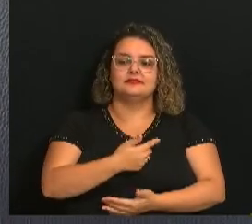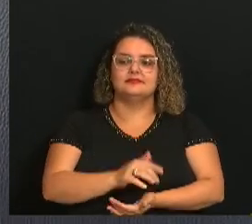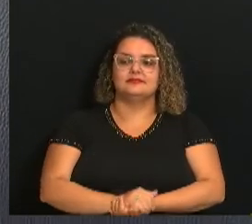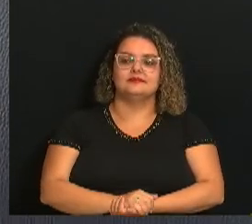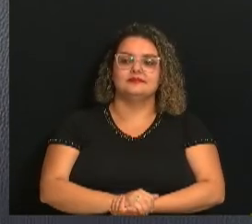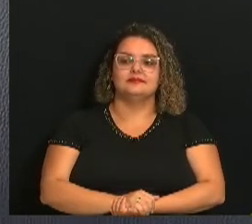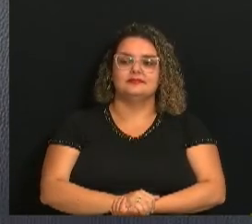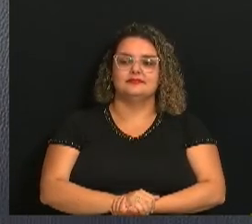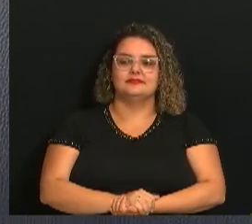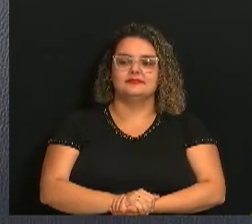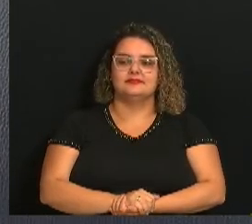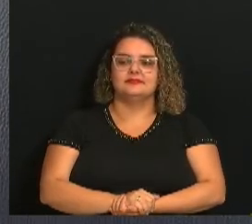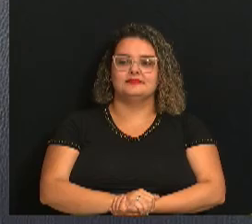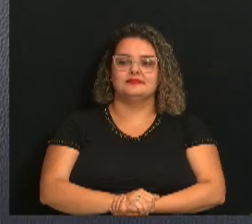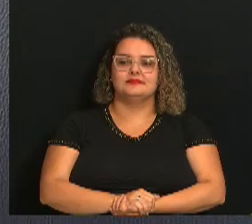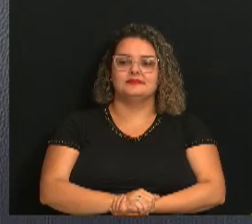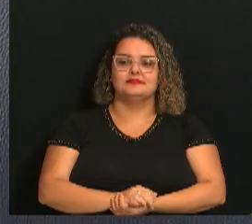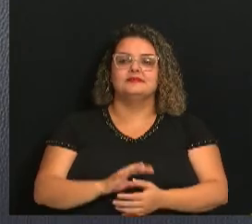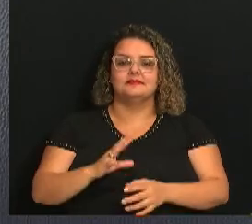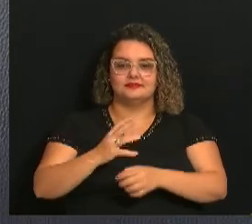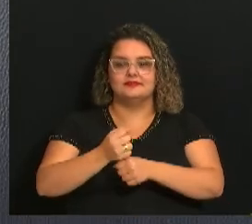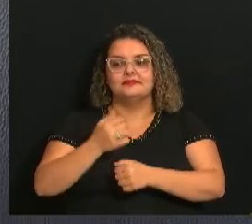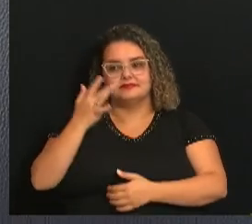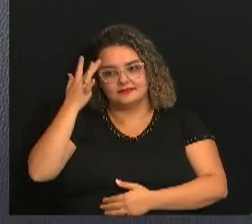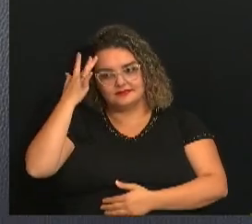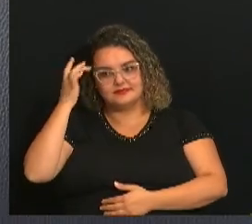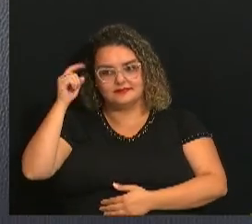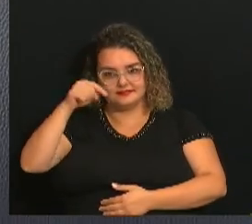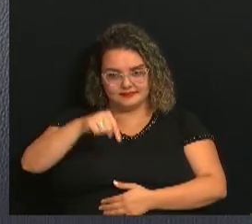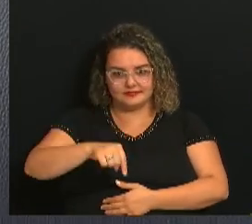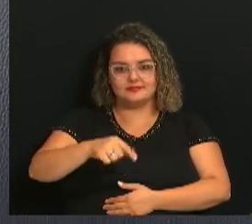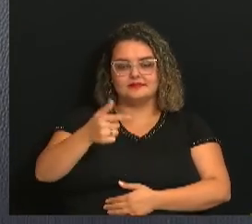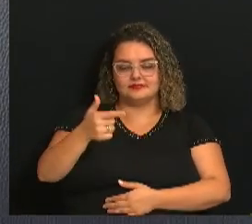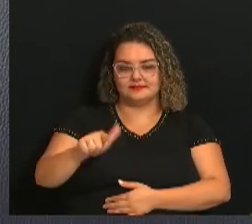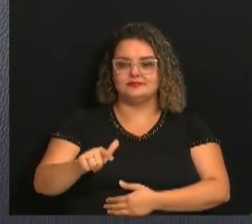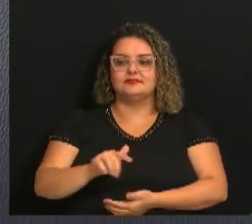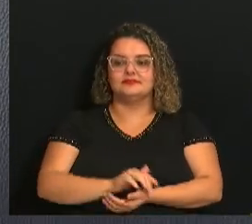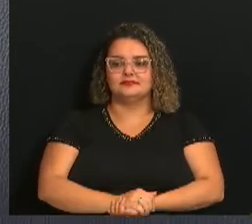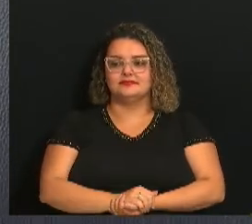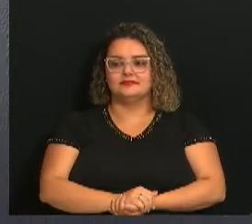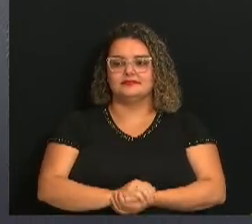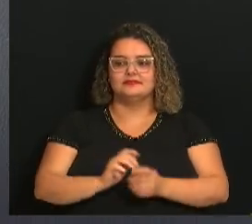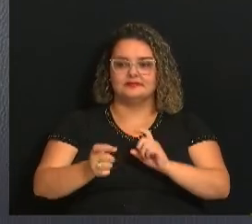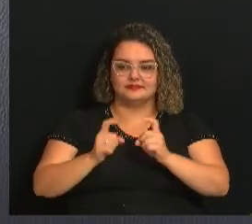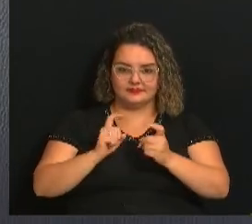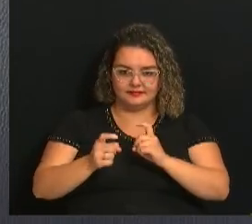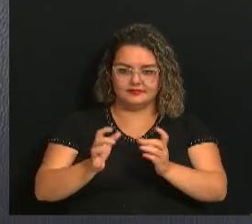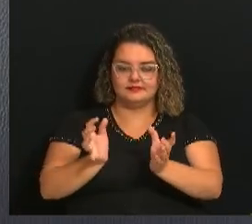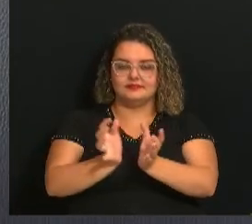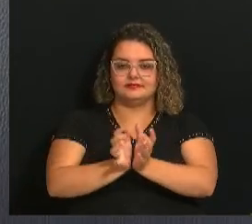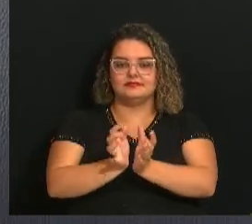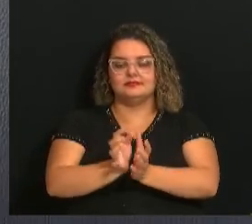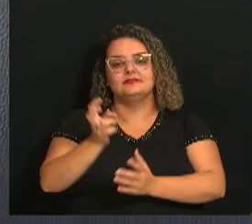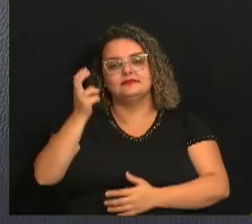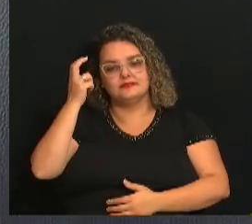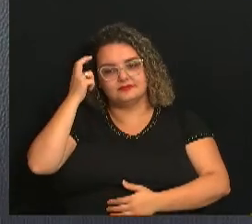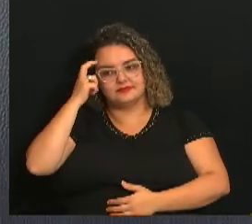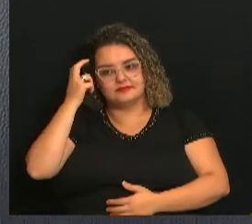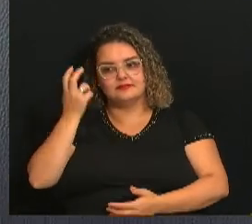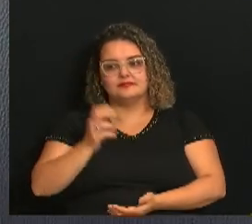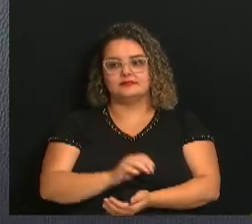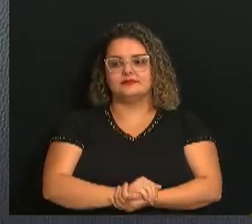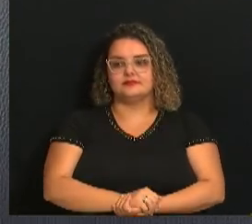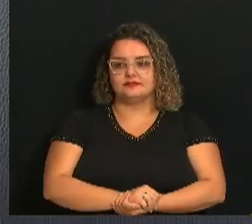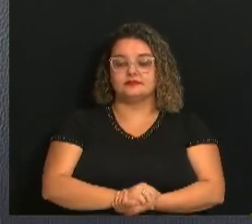Enfim, acho que, bom, só para reforçar, amanhã você vai estar aqui, né, novamente, numa reunião da Comissão de Cultura. Eu acho que vai ser um